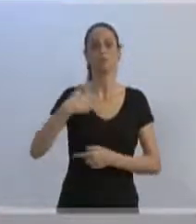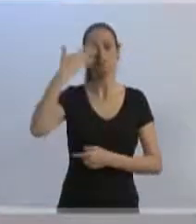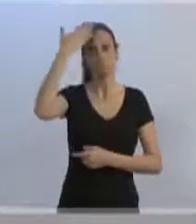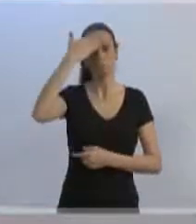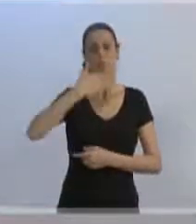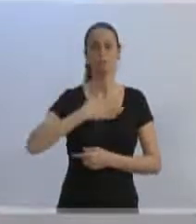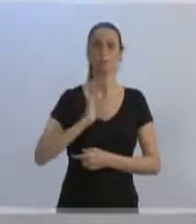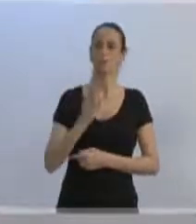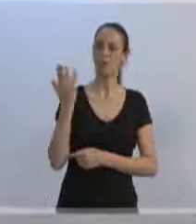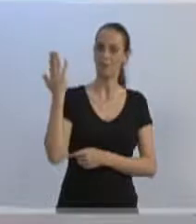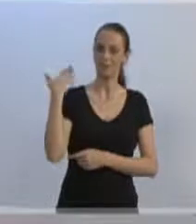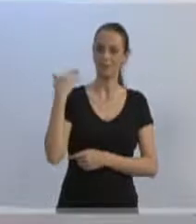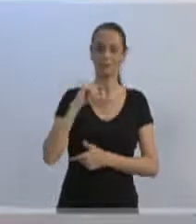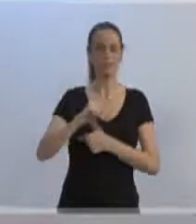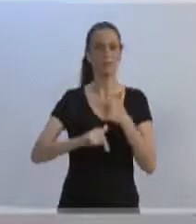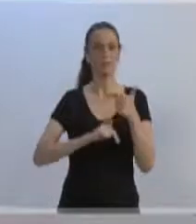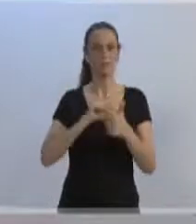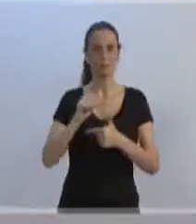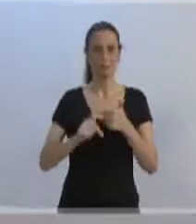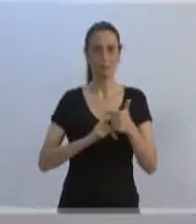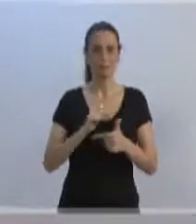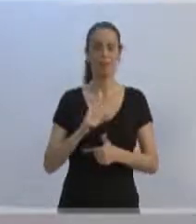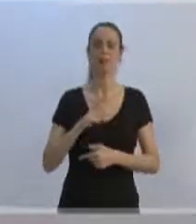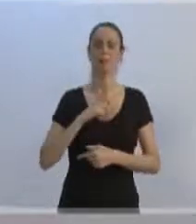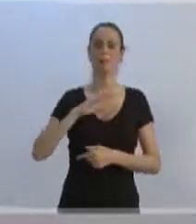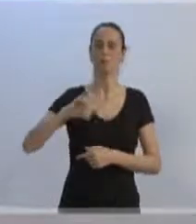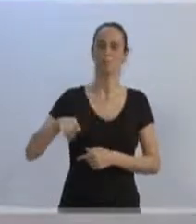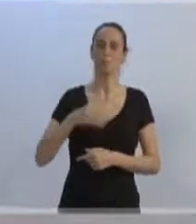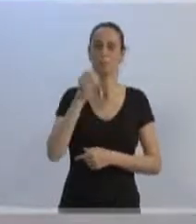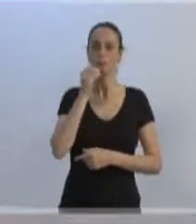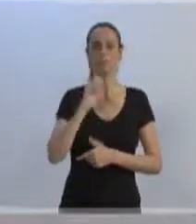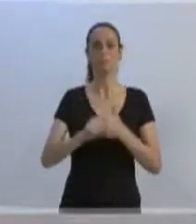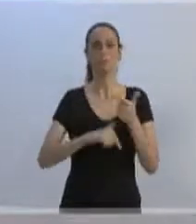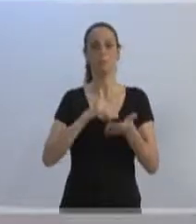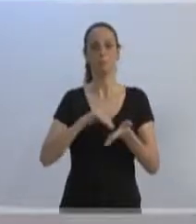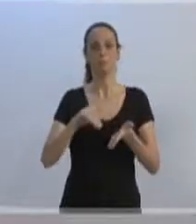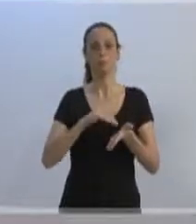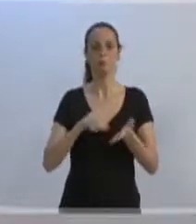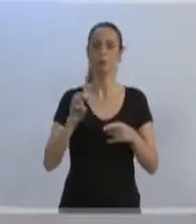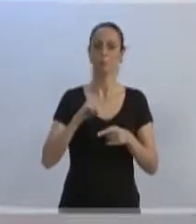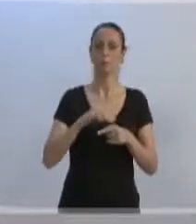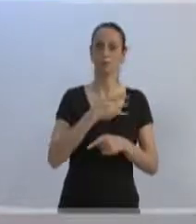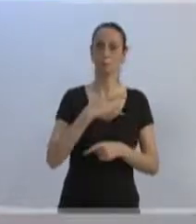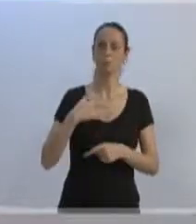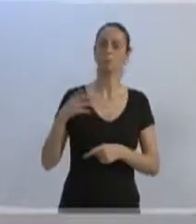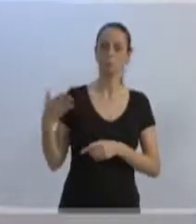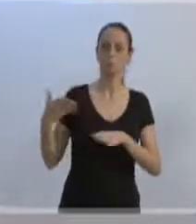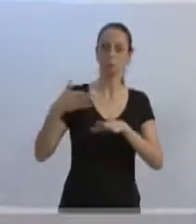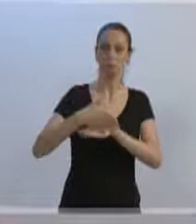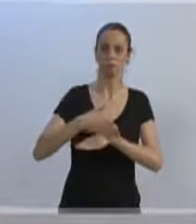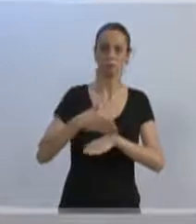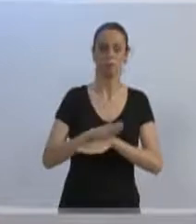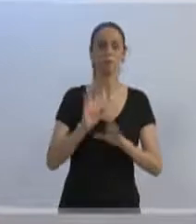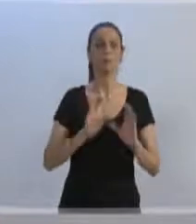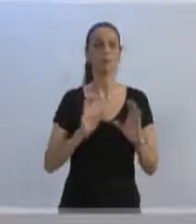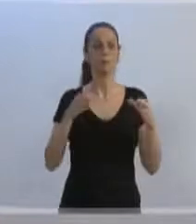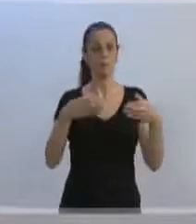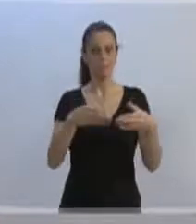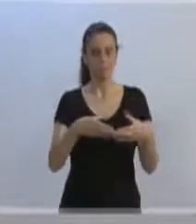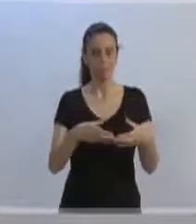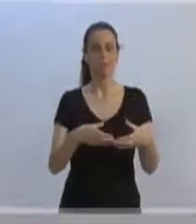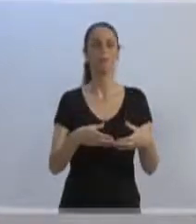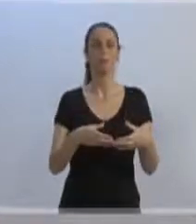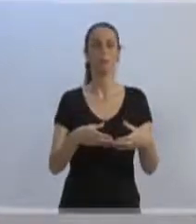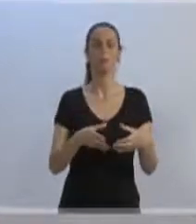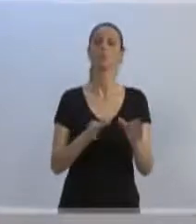desde a época em que tive a oportunidade de ser secretário municipal de saúde da sua participação junto às comunidades particularmente dos